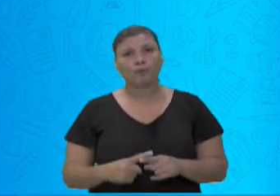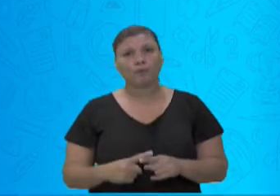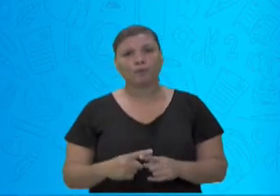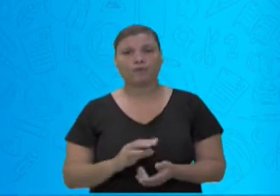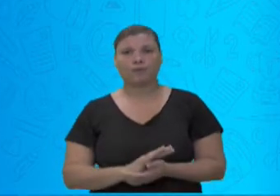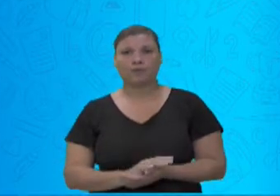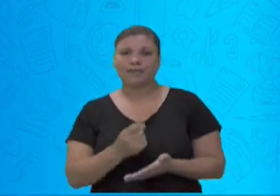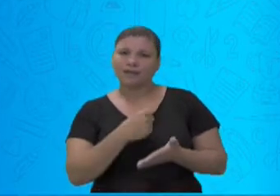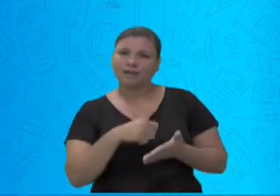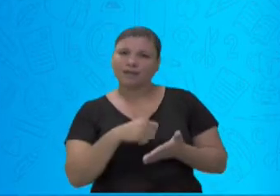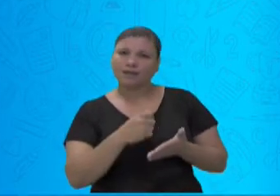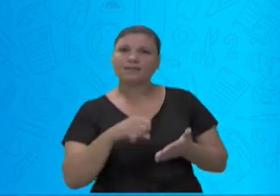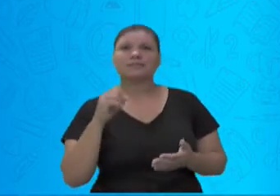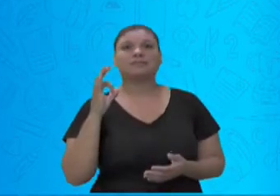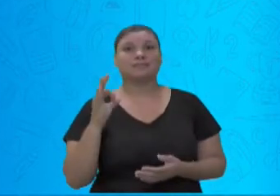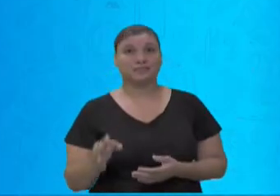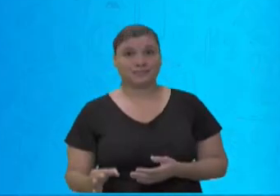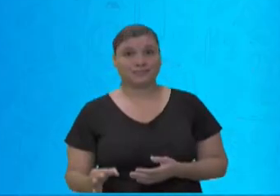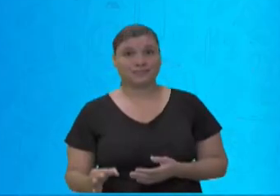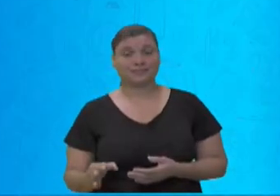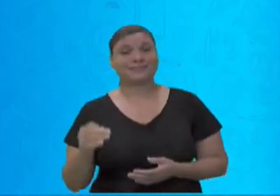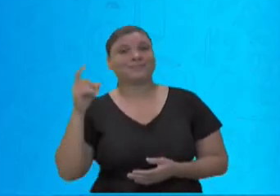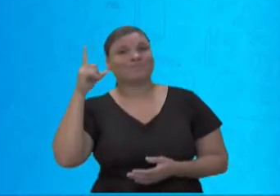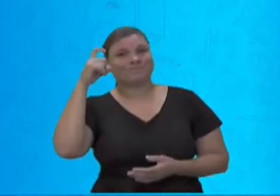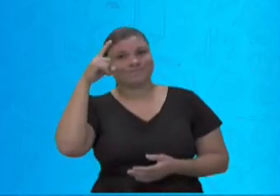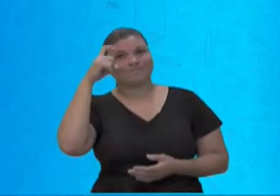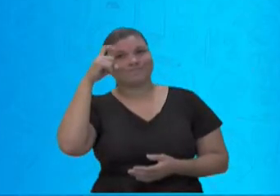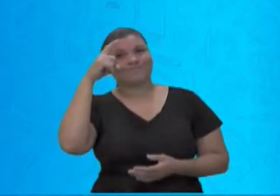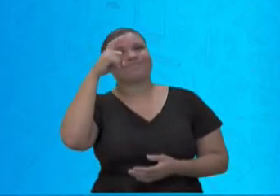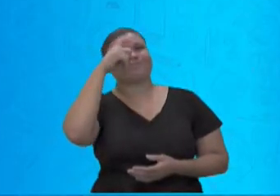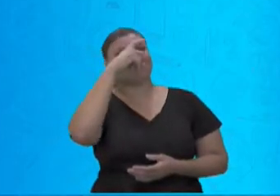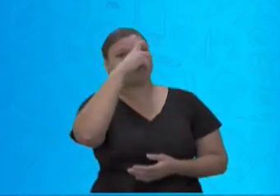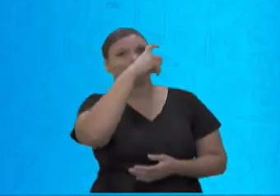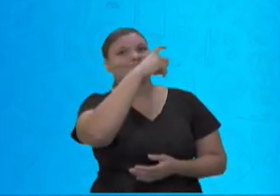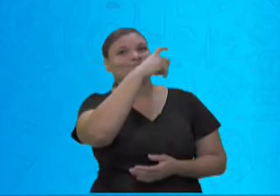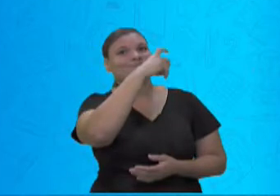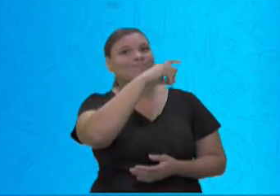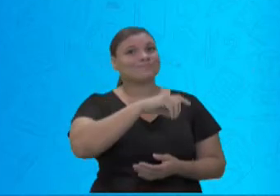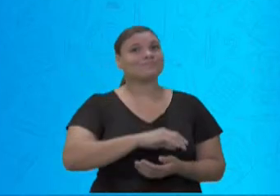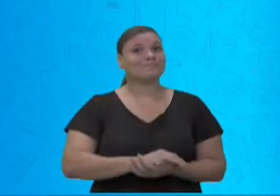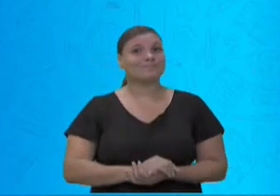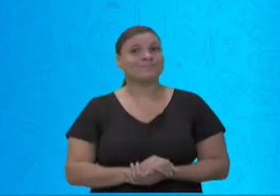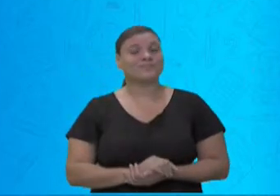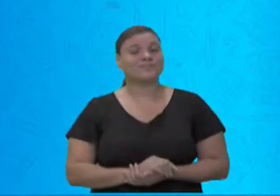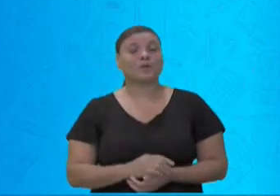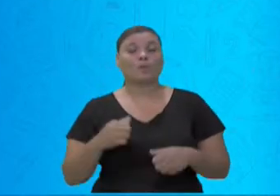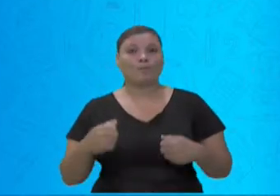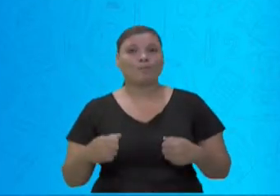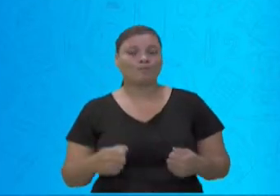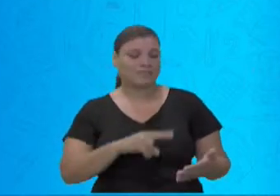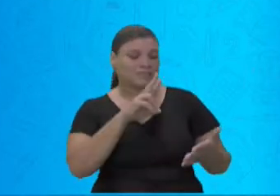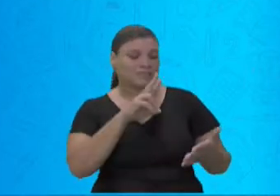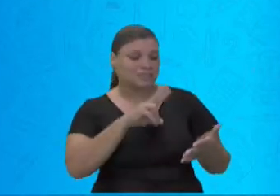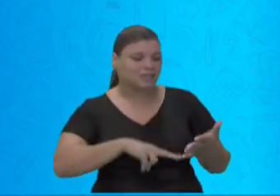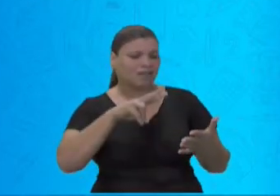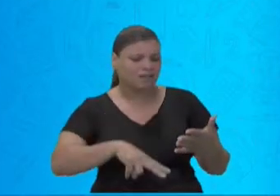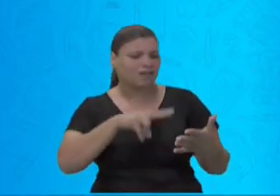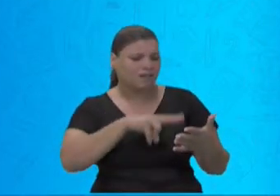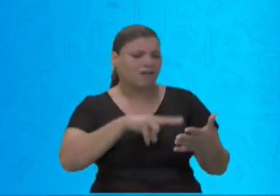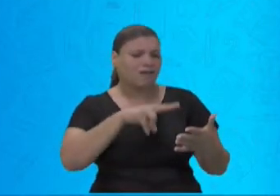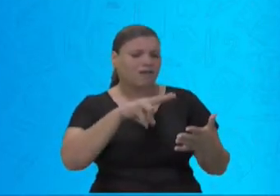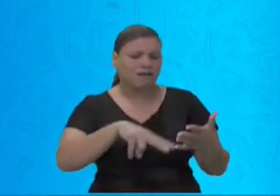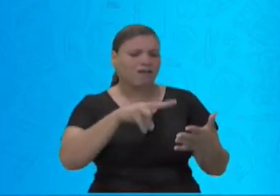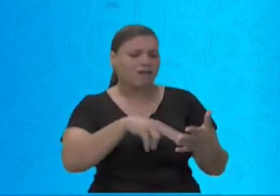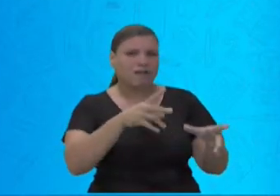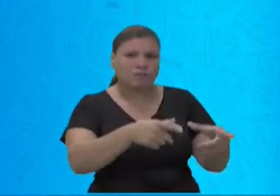escrita correta ela é uma habilidade que pode ser desenvolvida através da leitura. Sim, no momento em que você faz